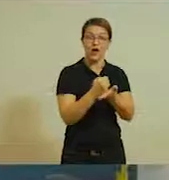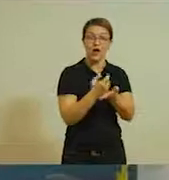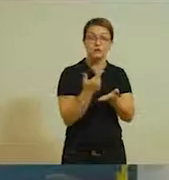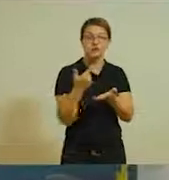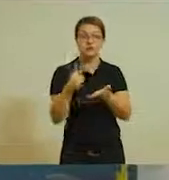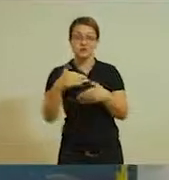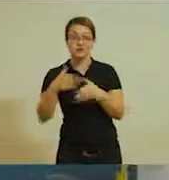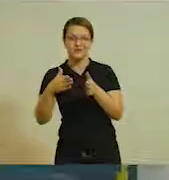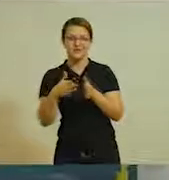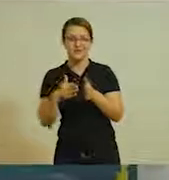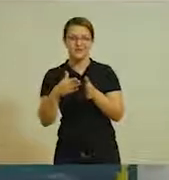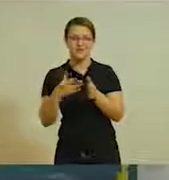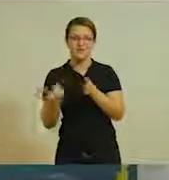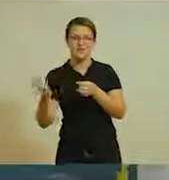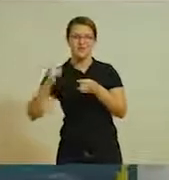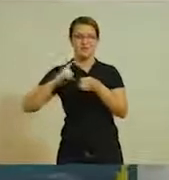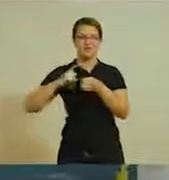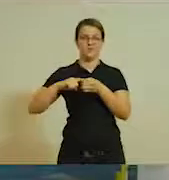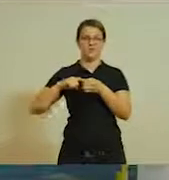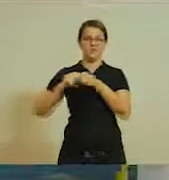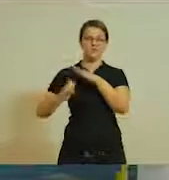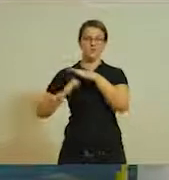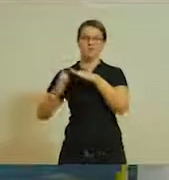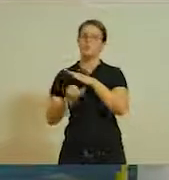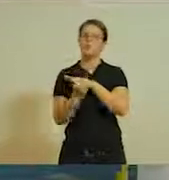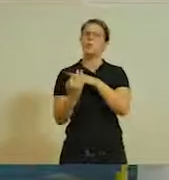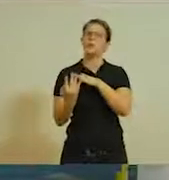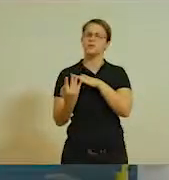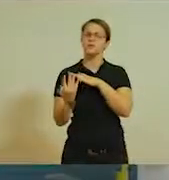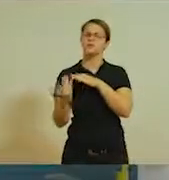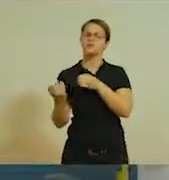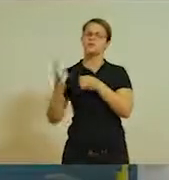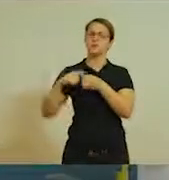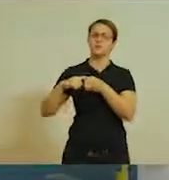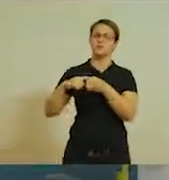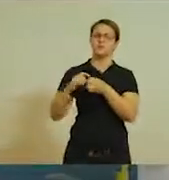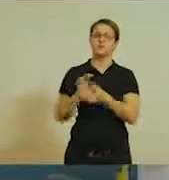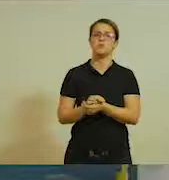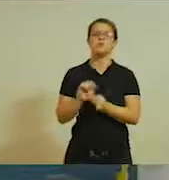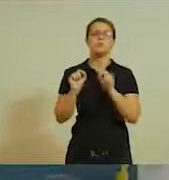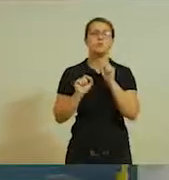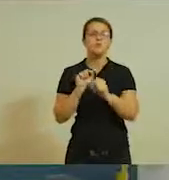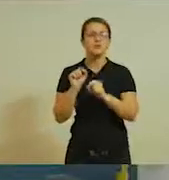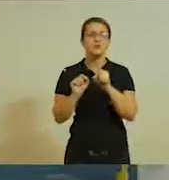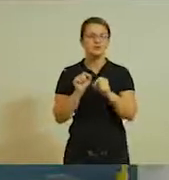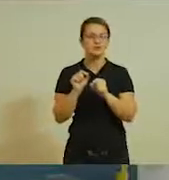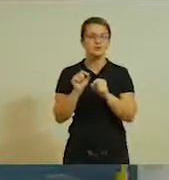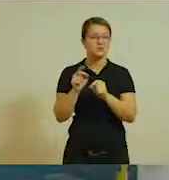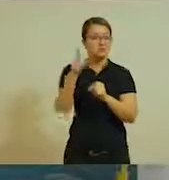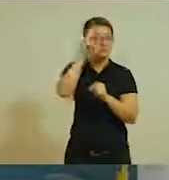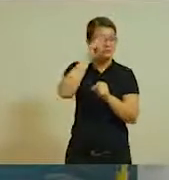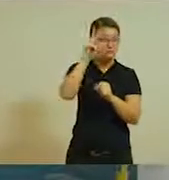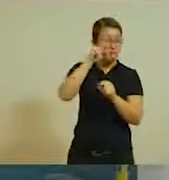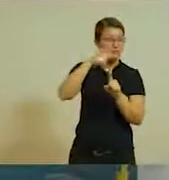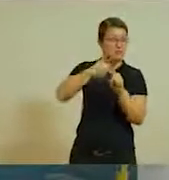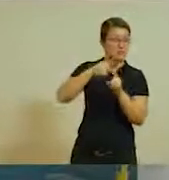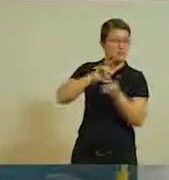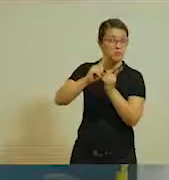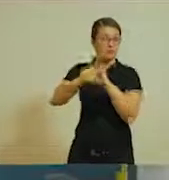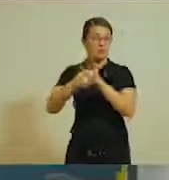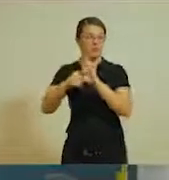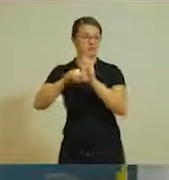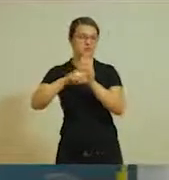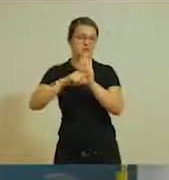para a transportadora. Quantas caixas retornaram? Então aqui vocês vão utilizar o quê? Ao contrário da adição,